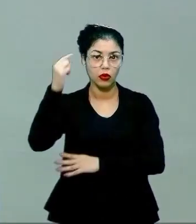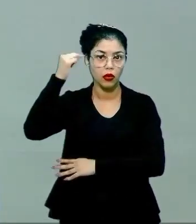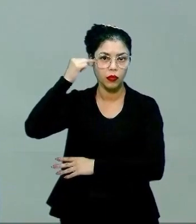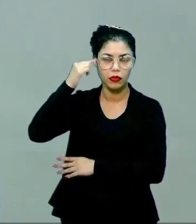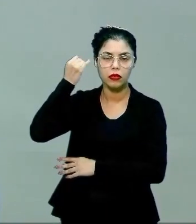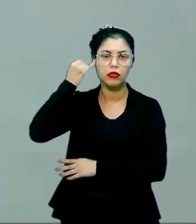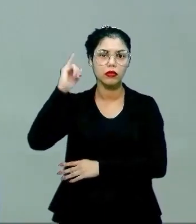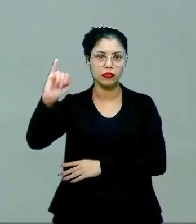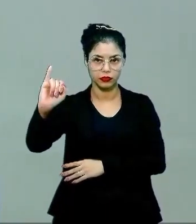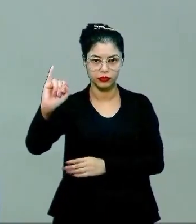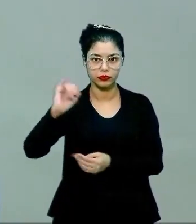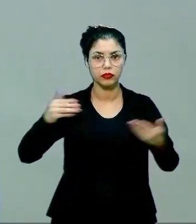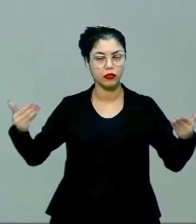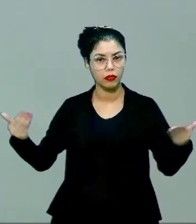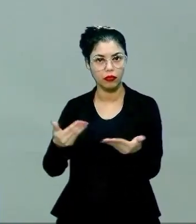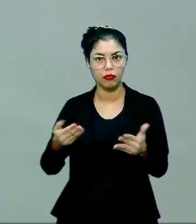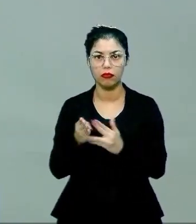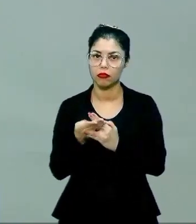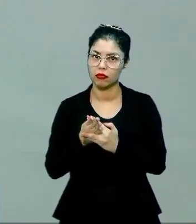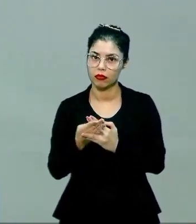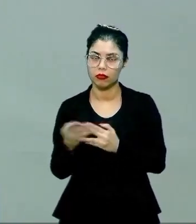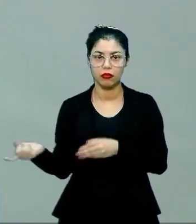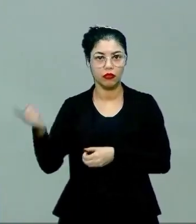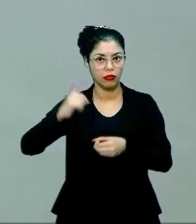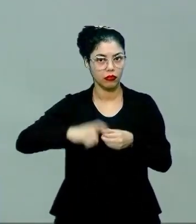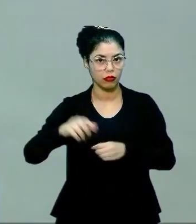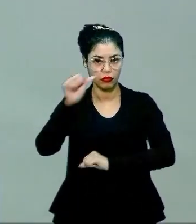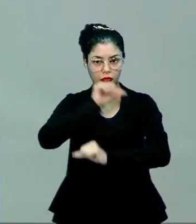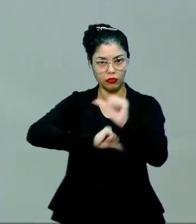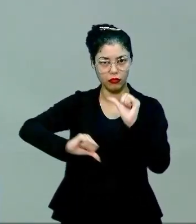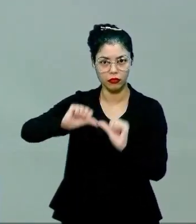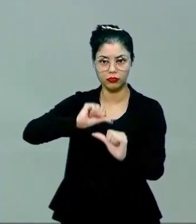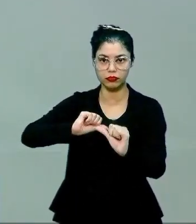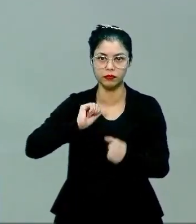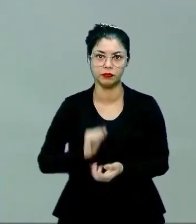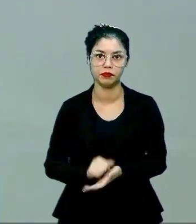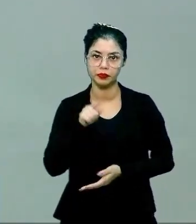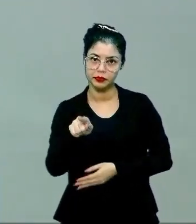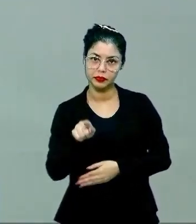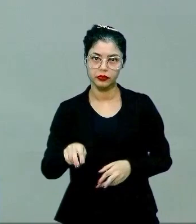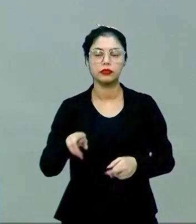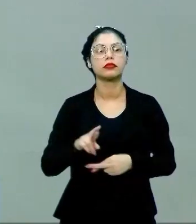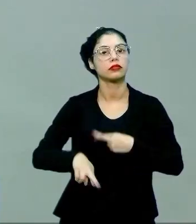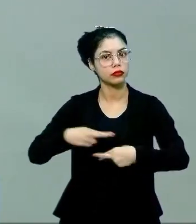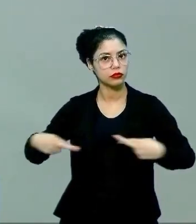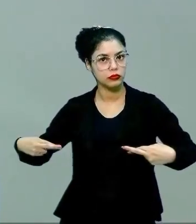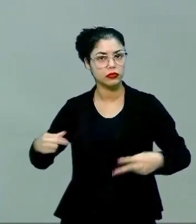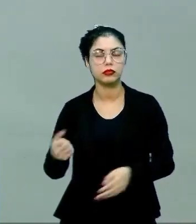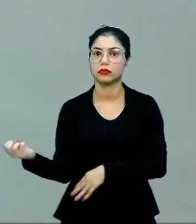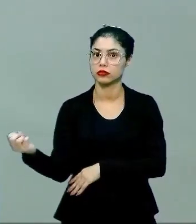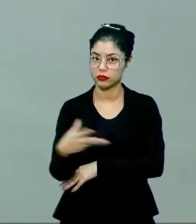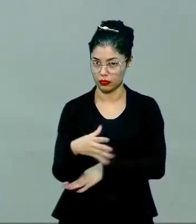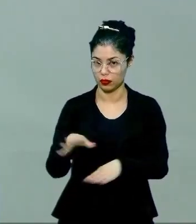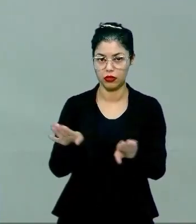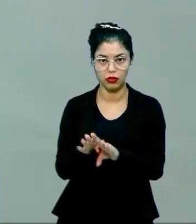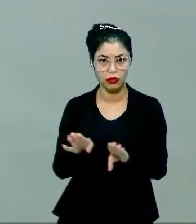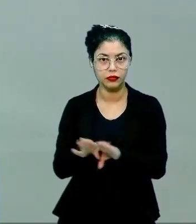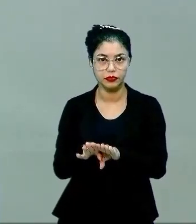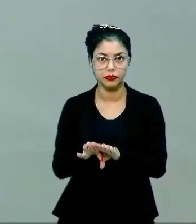suas ideias. E agora o barroco ele vem em contraposição a esse Renascimento. Ele quer